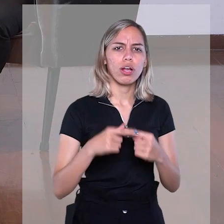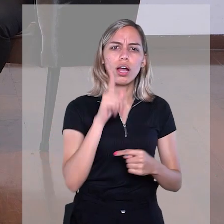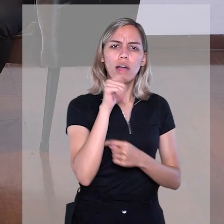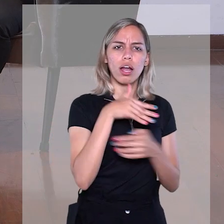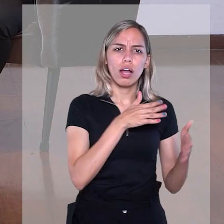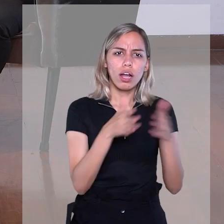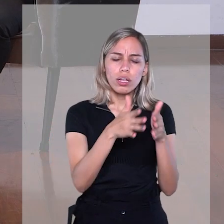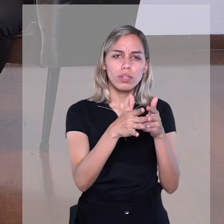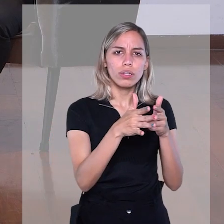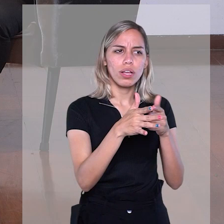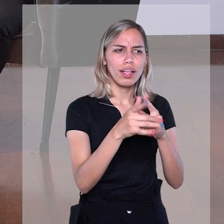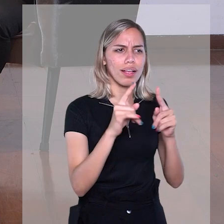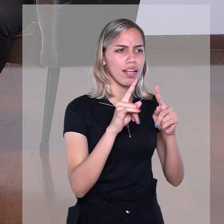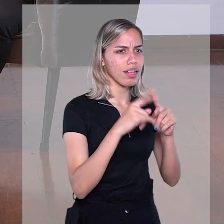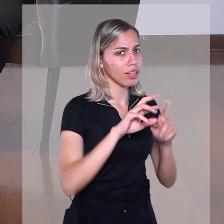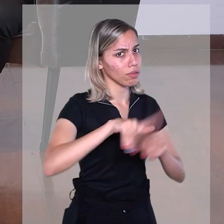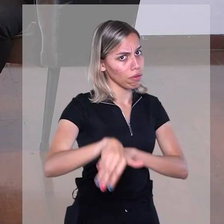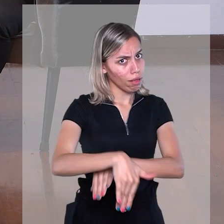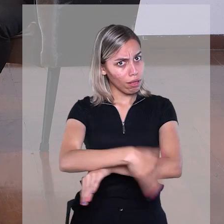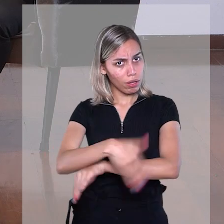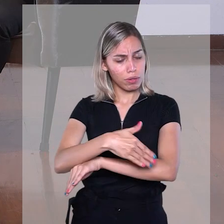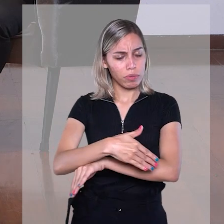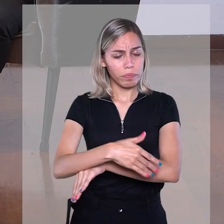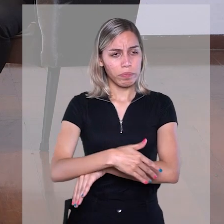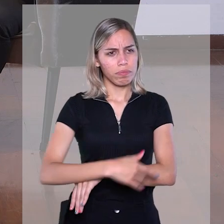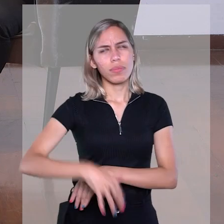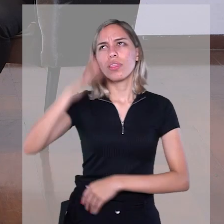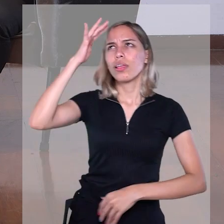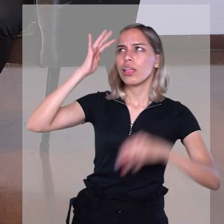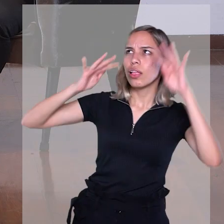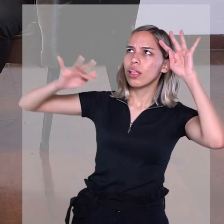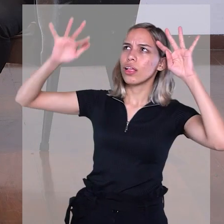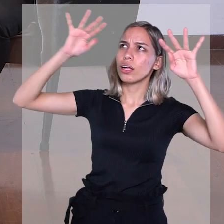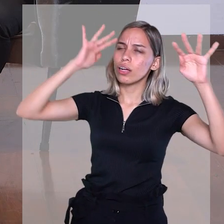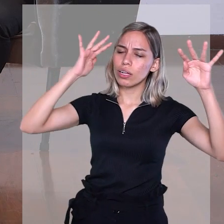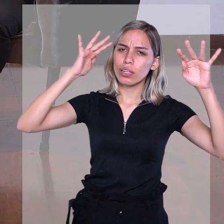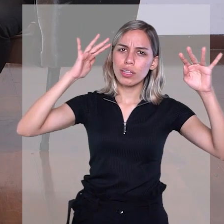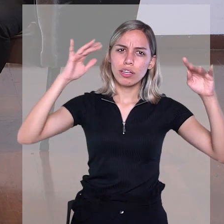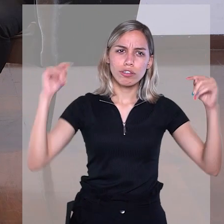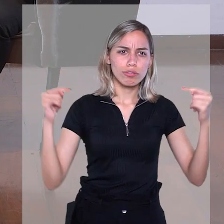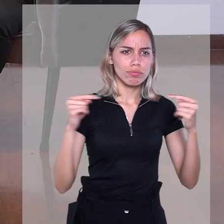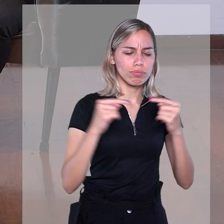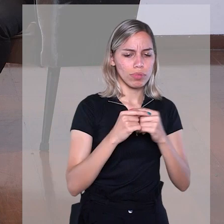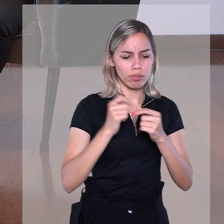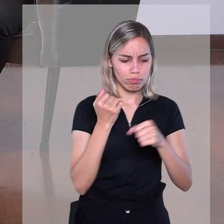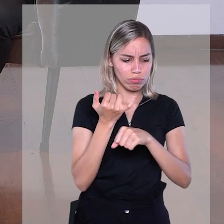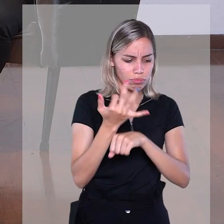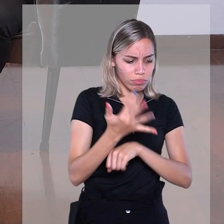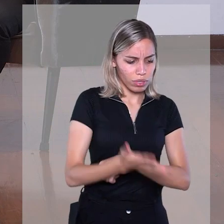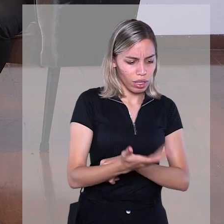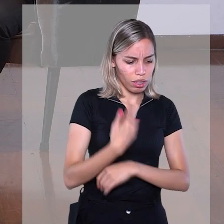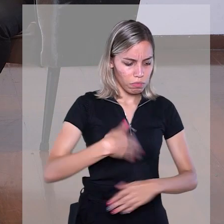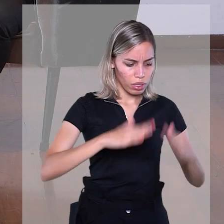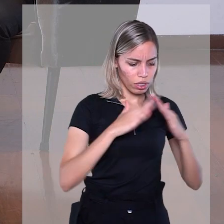do sonho, envolvido pelo pretume silente da madrugada na minha casa, e fica naquela longura benfazeja chamada Campo Alegre, que